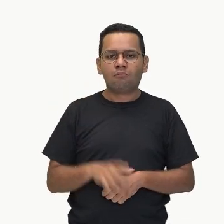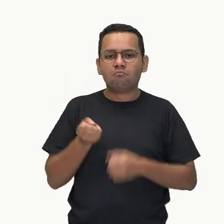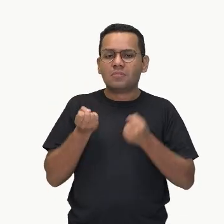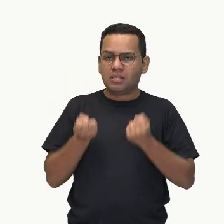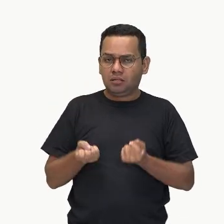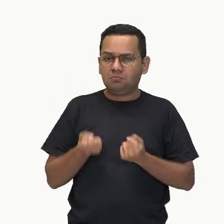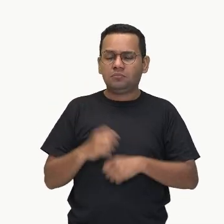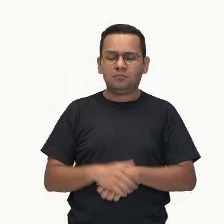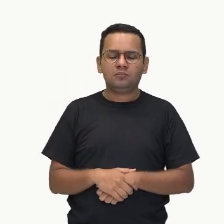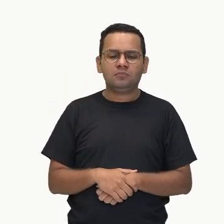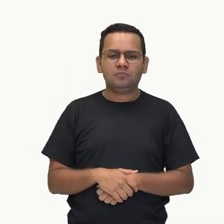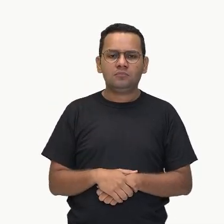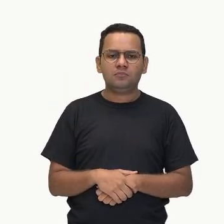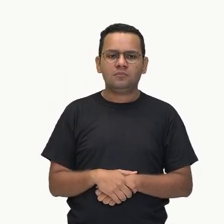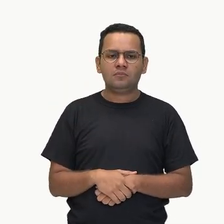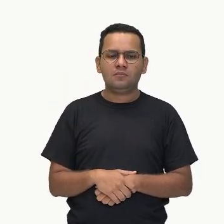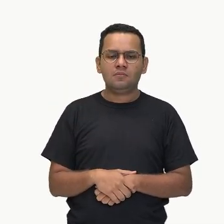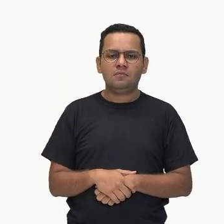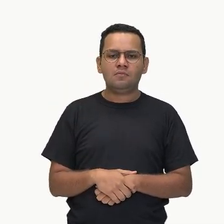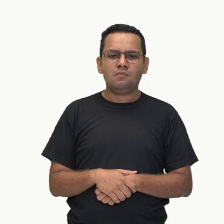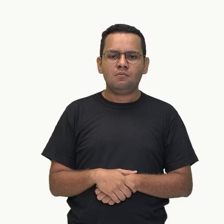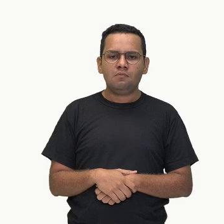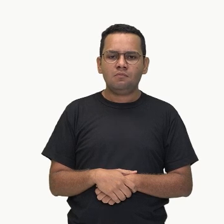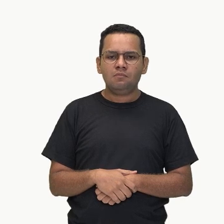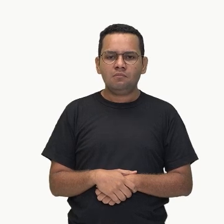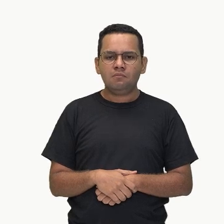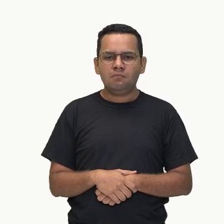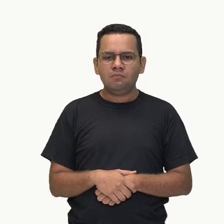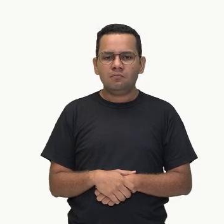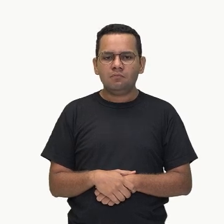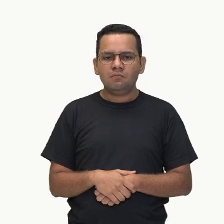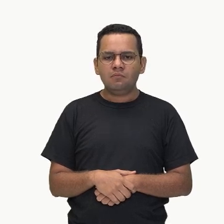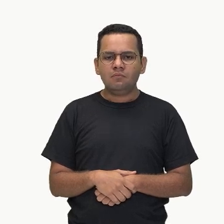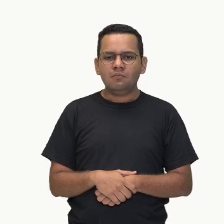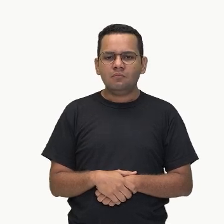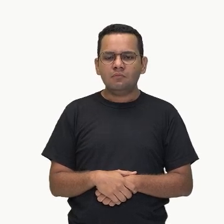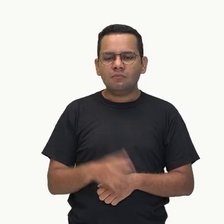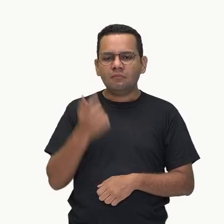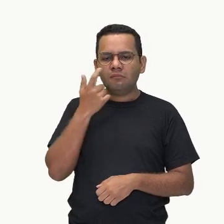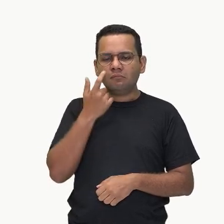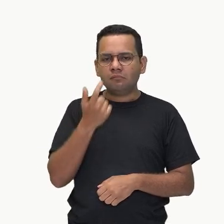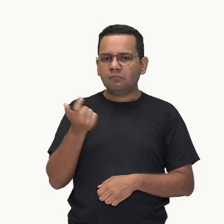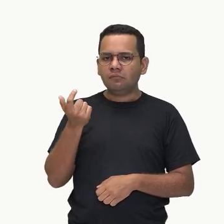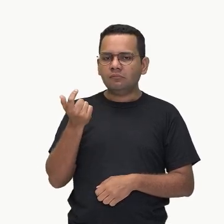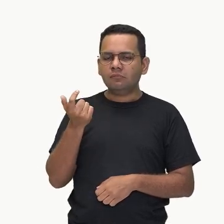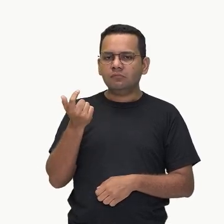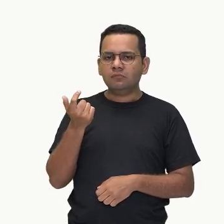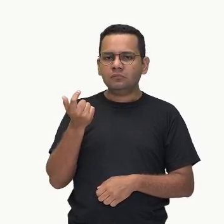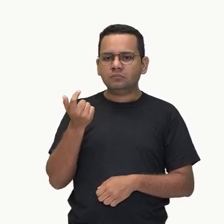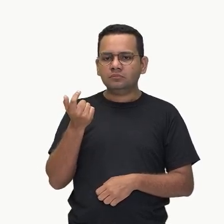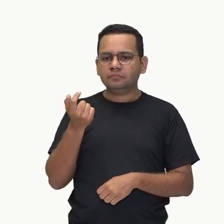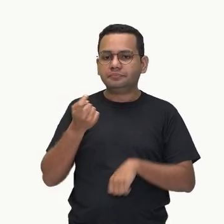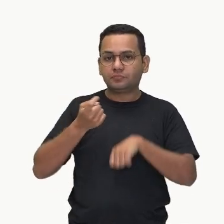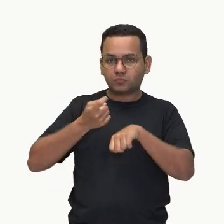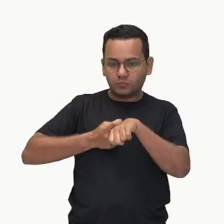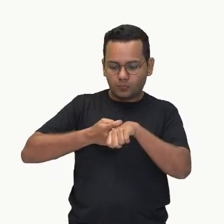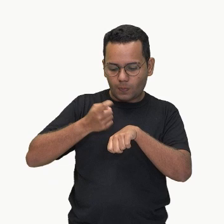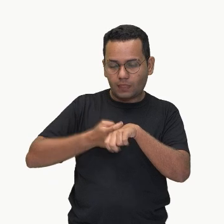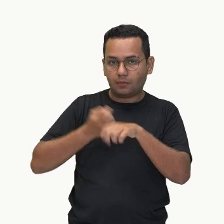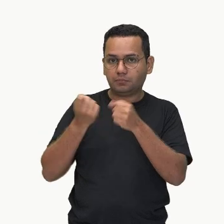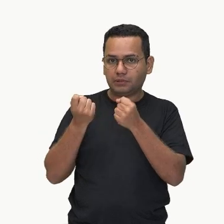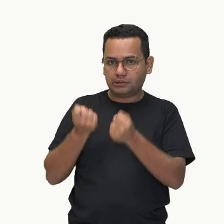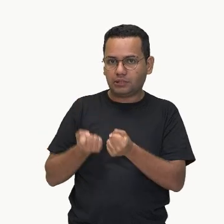pesado. E aí no final nós teremos as amostras dessa maneira, com aquilo que é sólido, aquilo que é mais